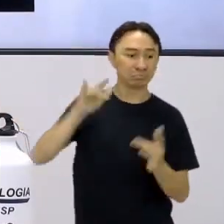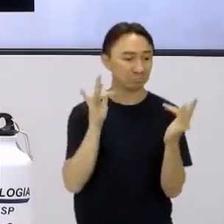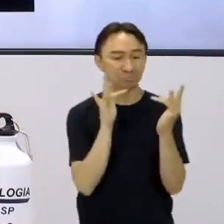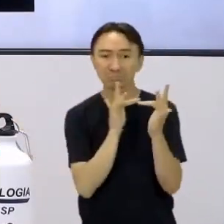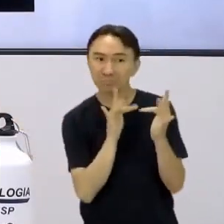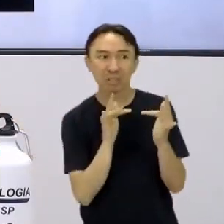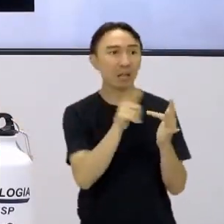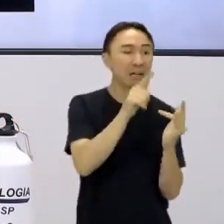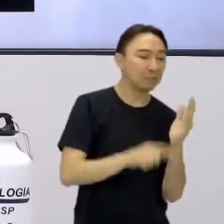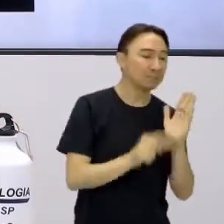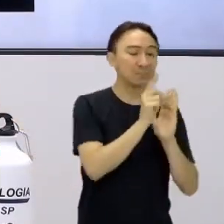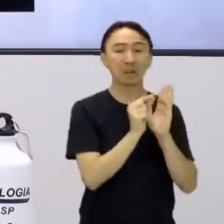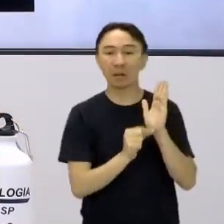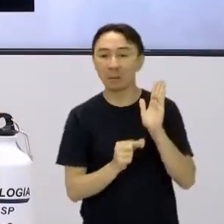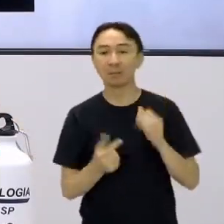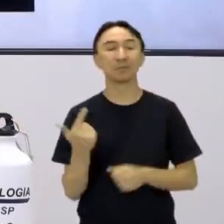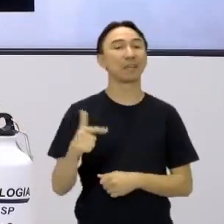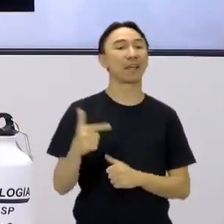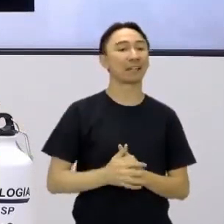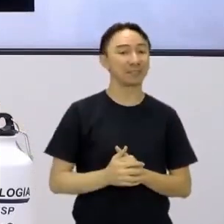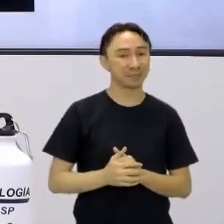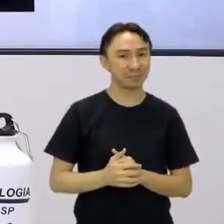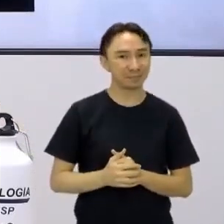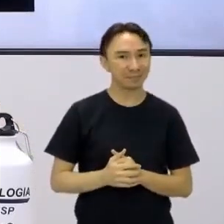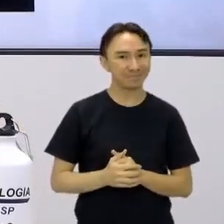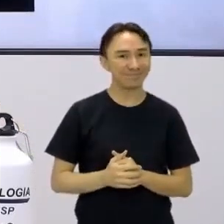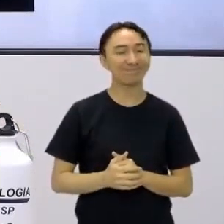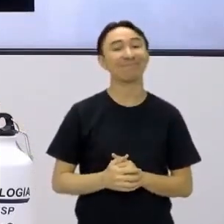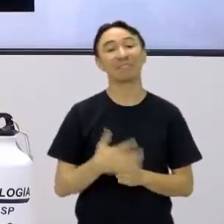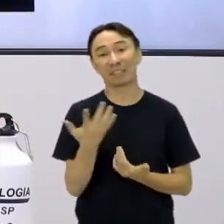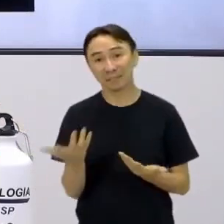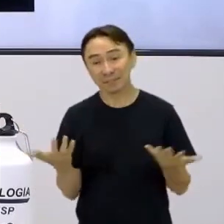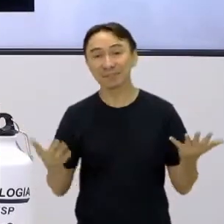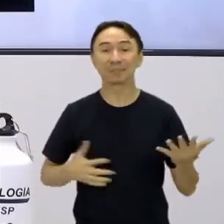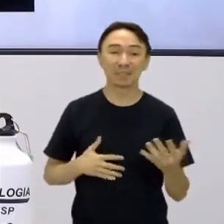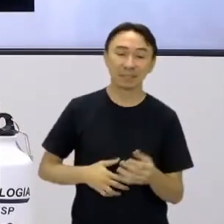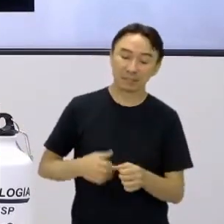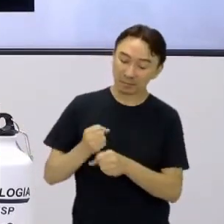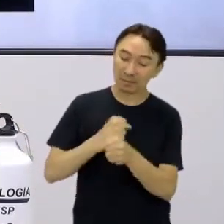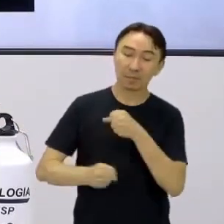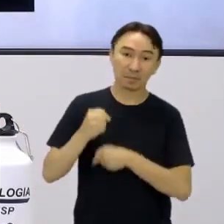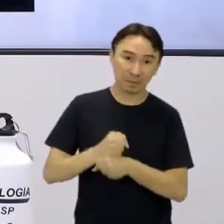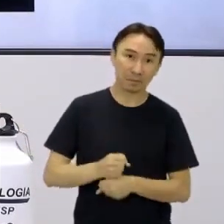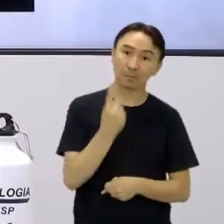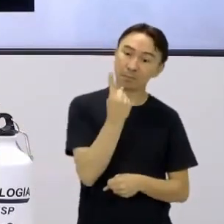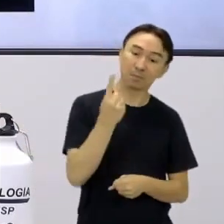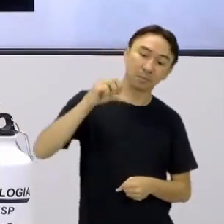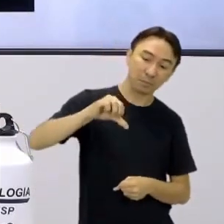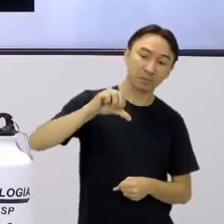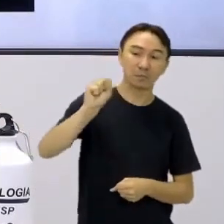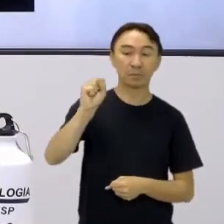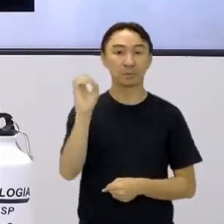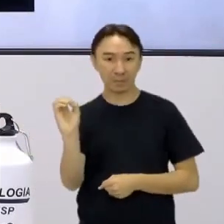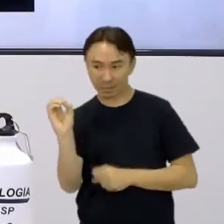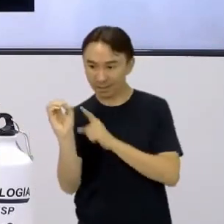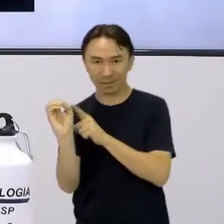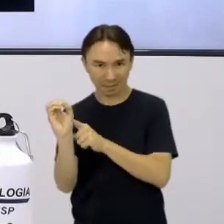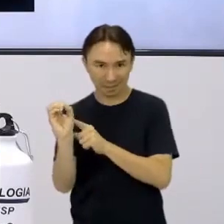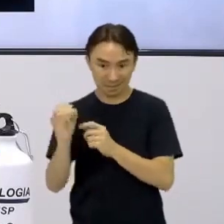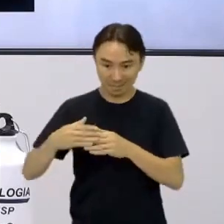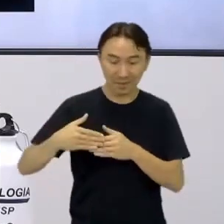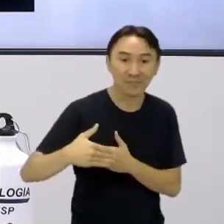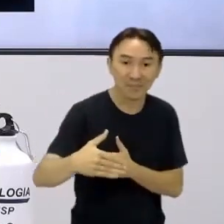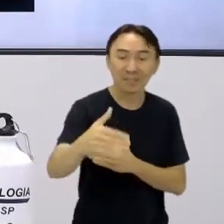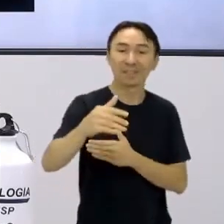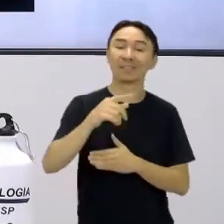frente, elas têm uma familiaridade melhor com a internet. E é por isso que muitas vezes quando você pega uma pessoa mais idosa que